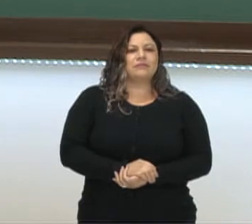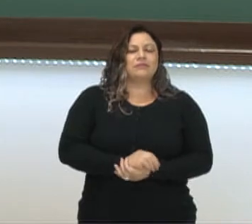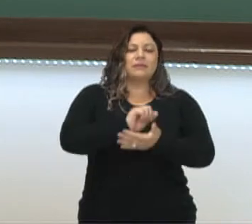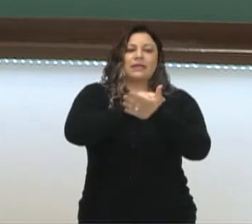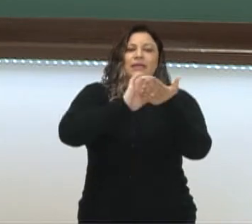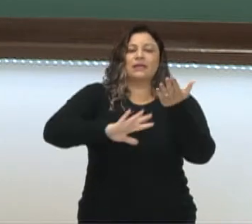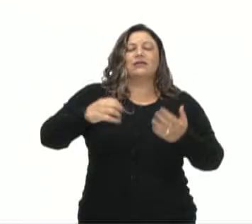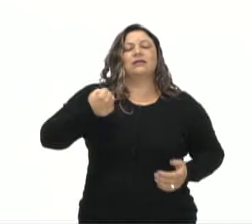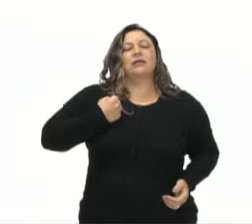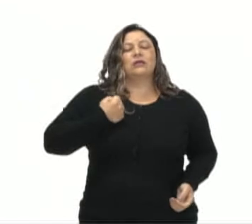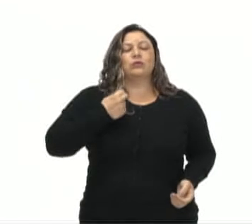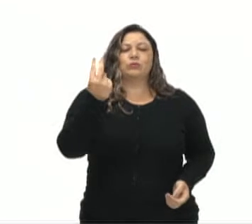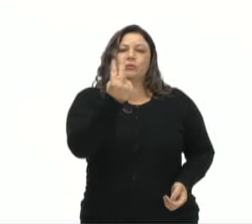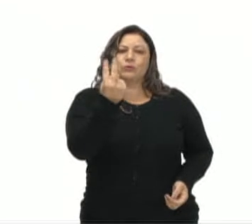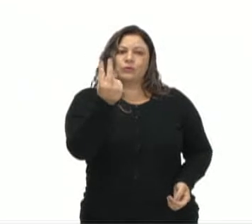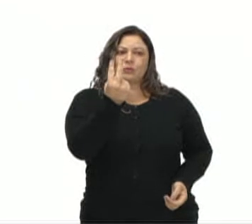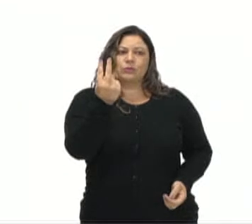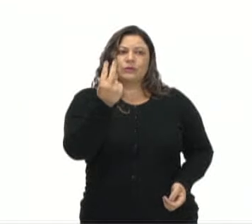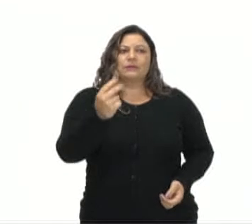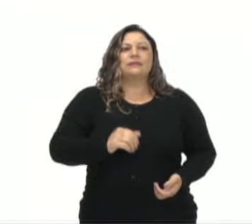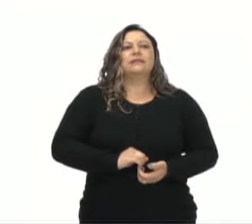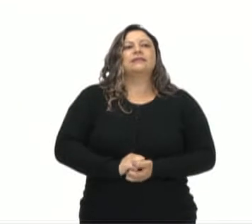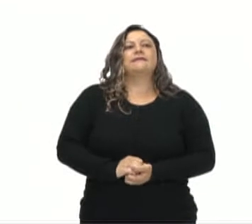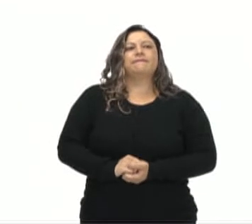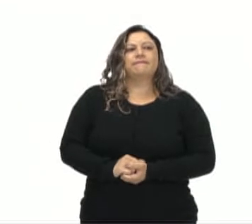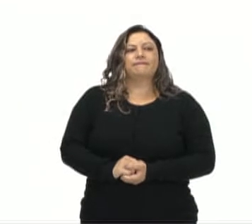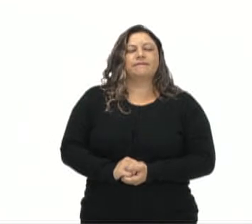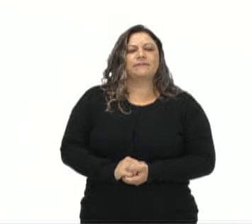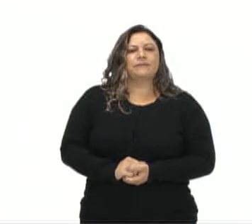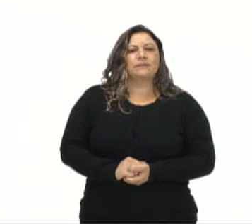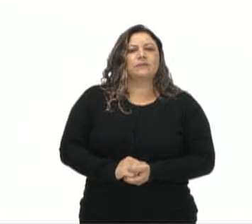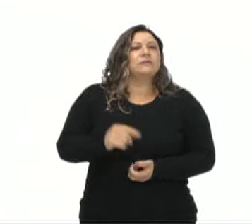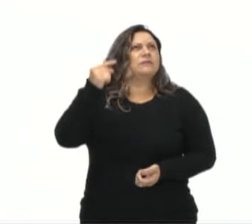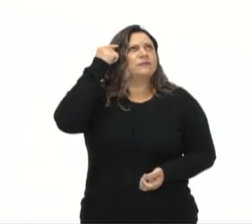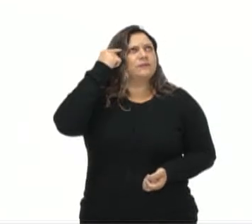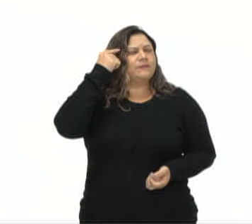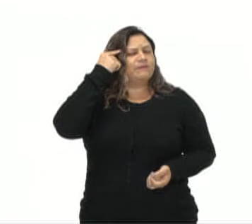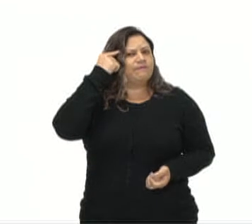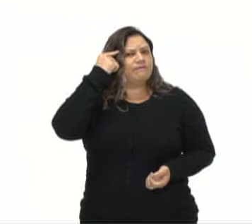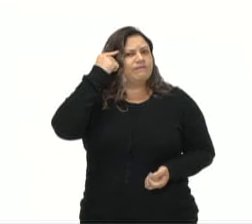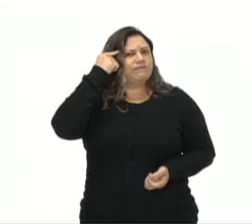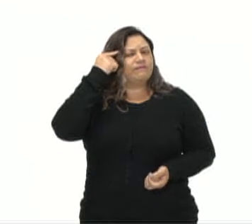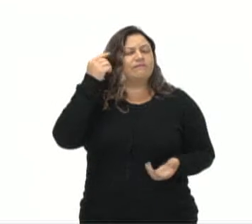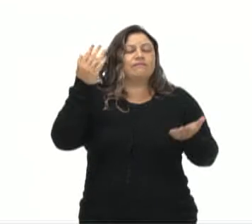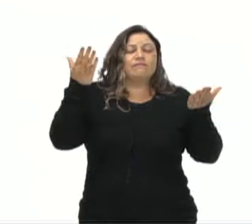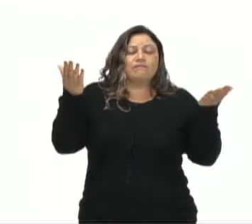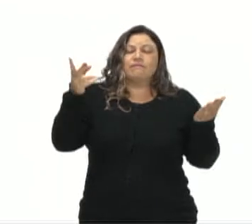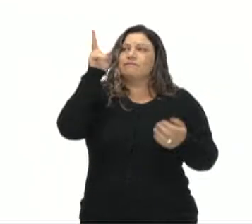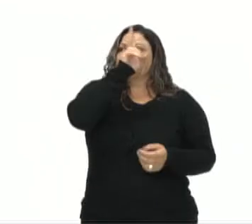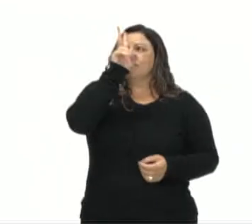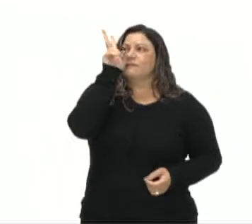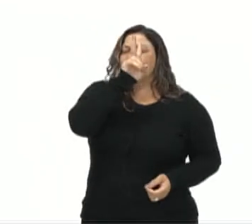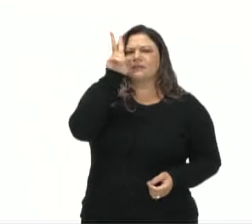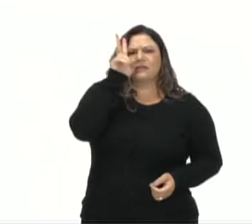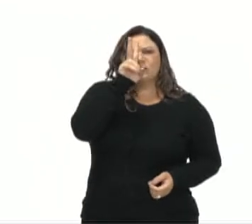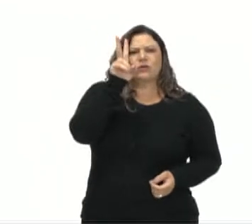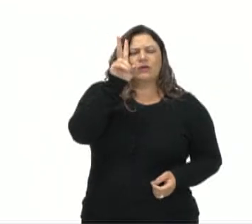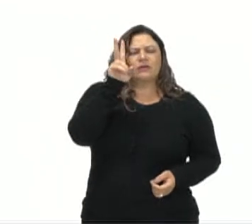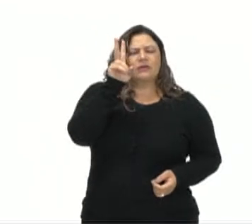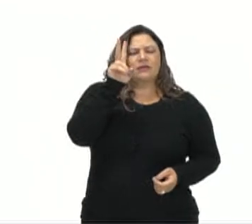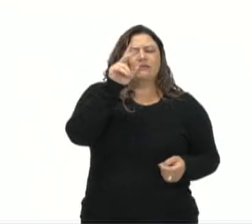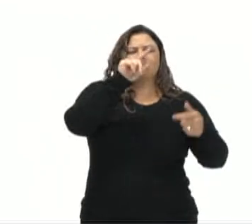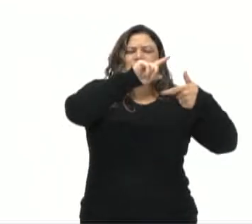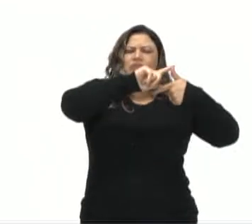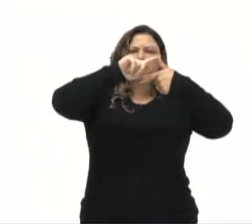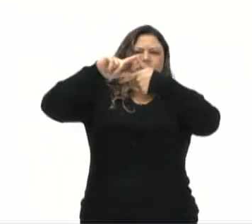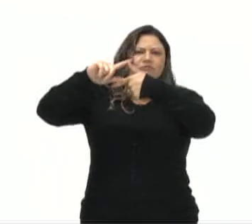Atividade 2. Agora, pensando aqui sobre a mesma historinha, né, sobre a mesma tirinha.